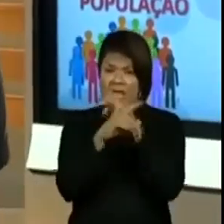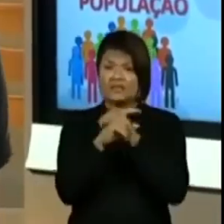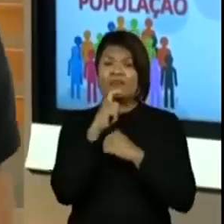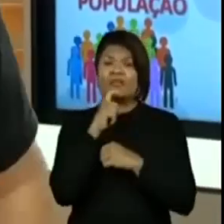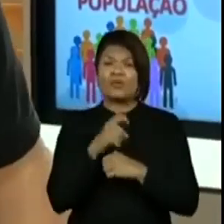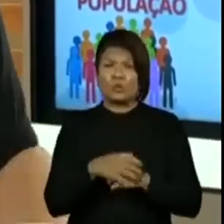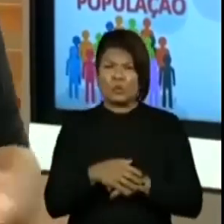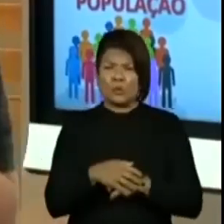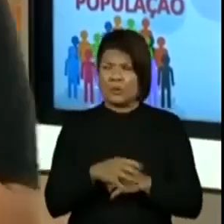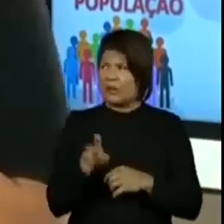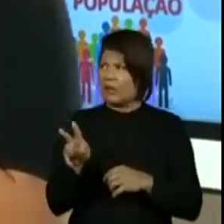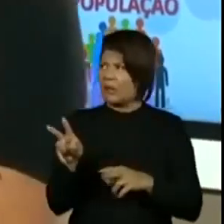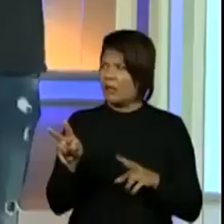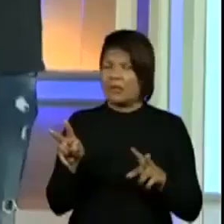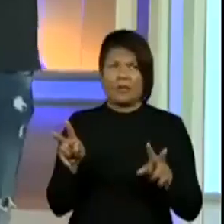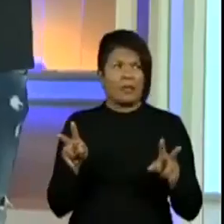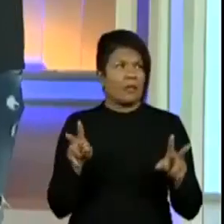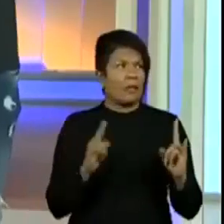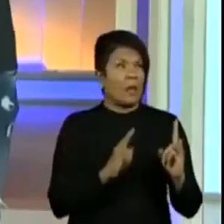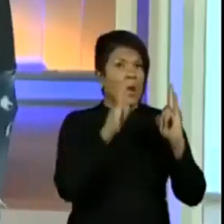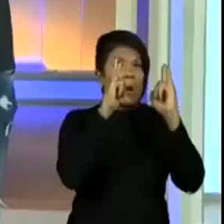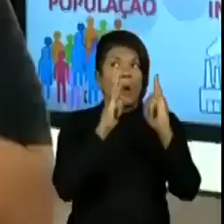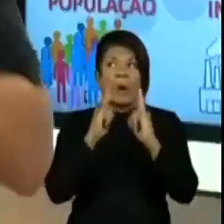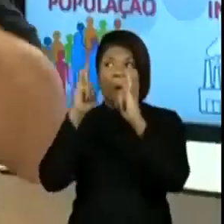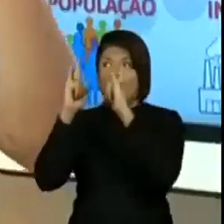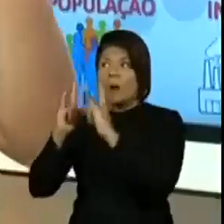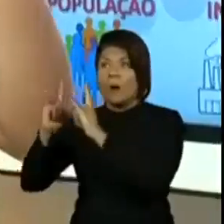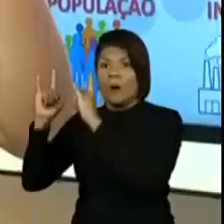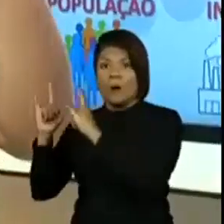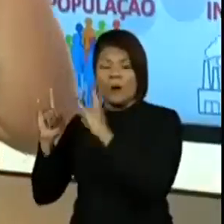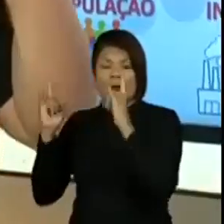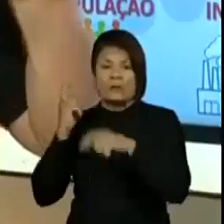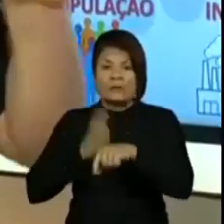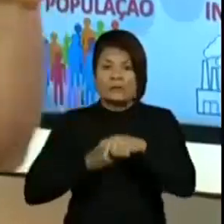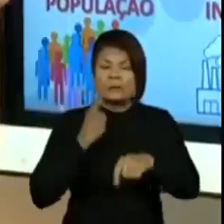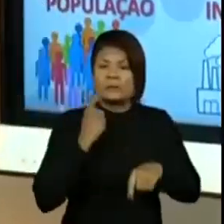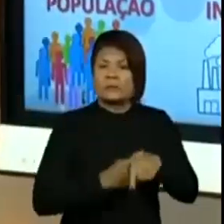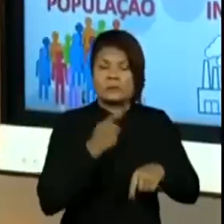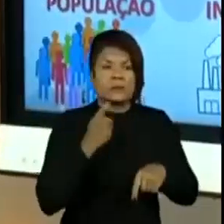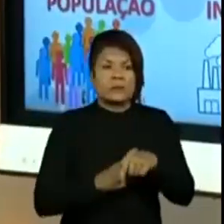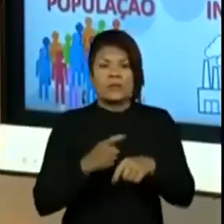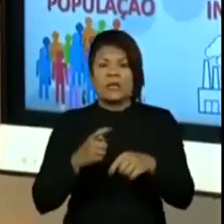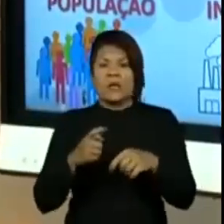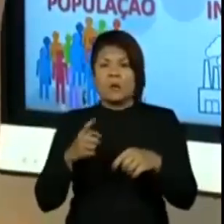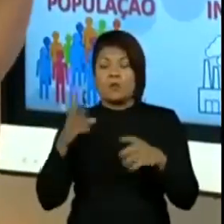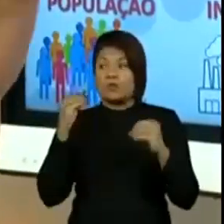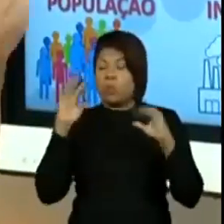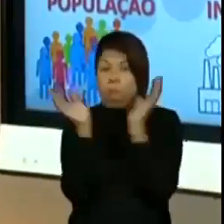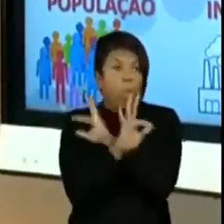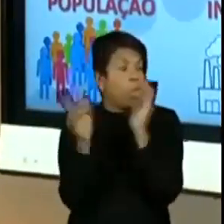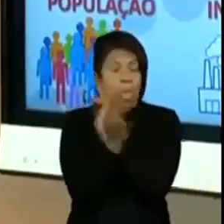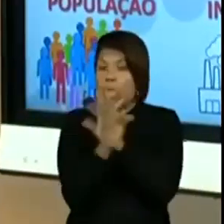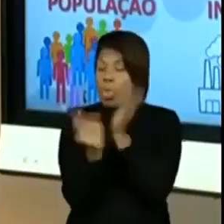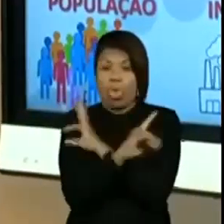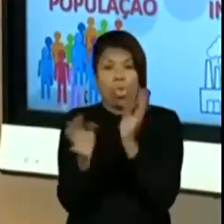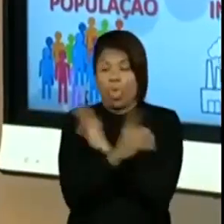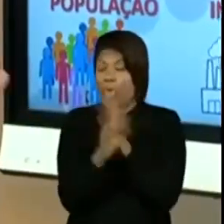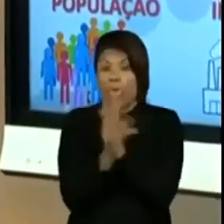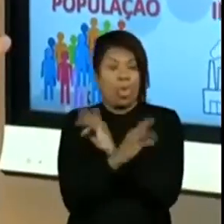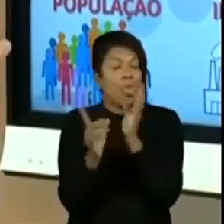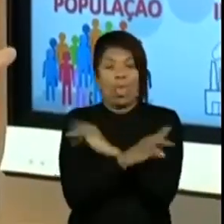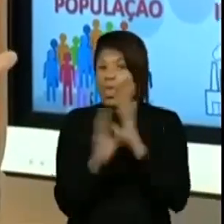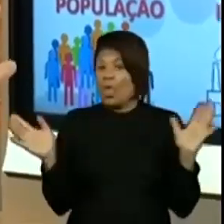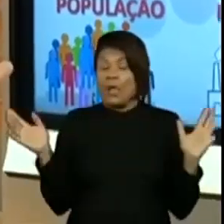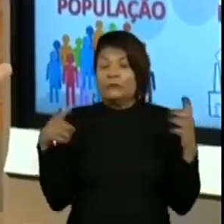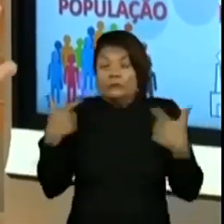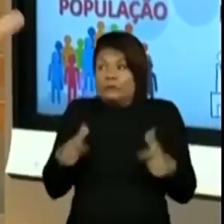pedra, onde as pessoas pouco se conectam. Mas é porque tudo é vinculado à indústria, à produção. Porque o